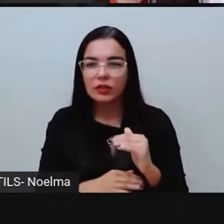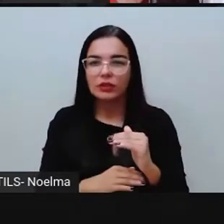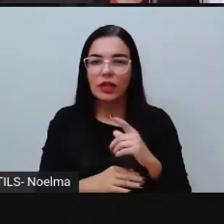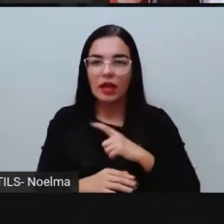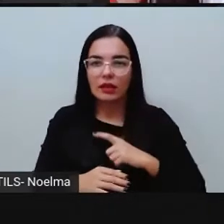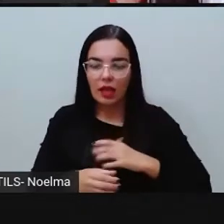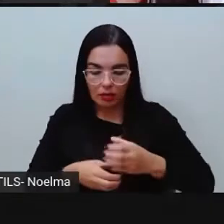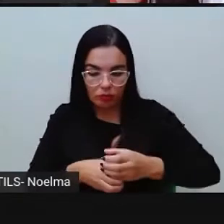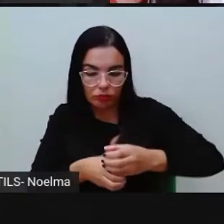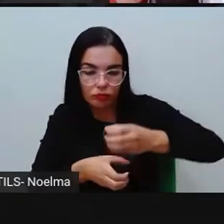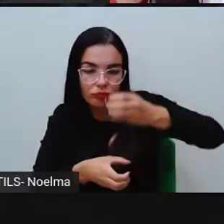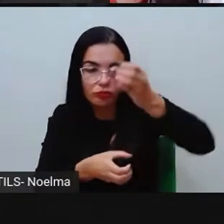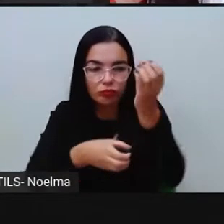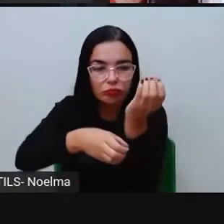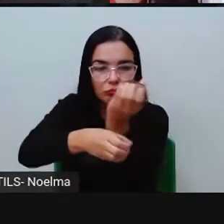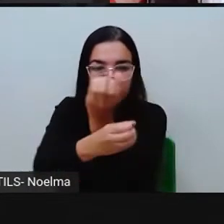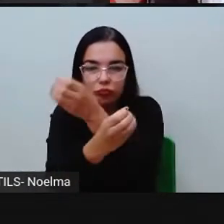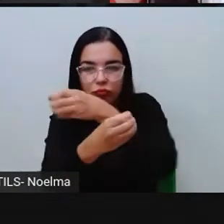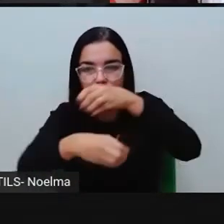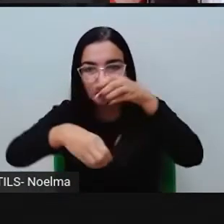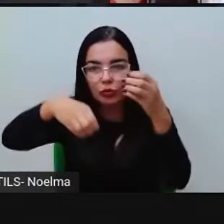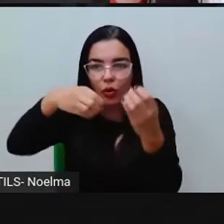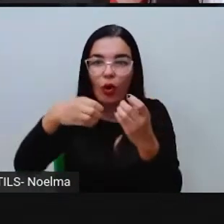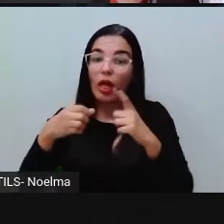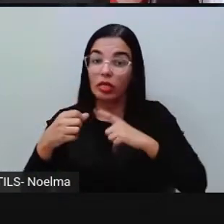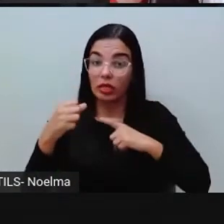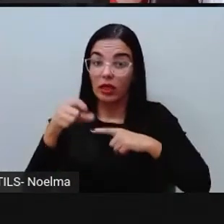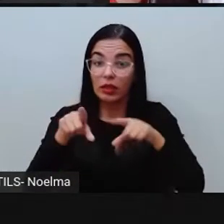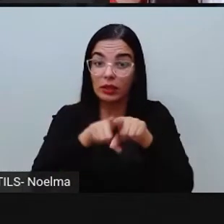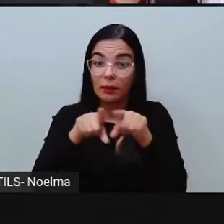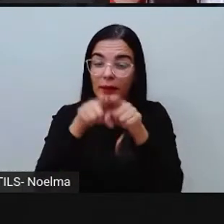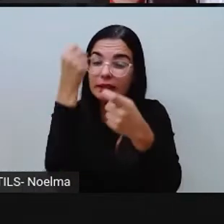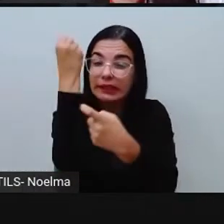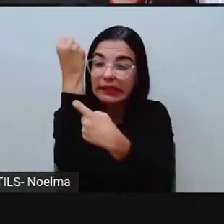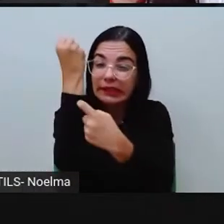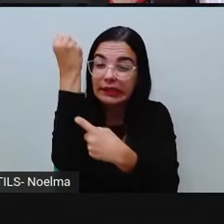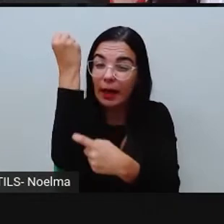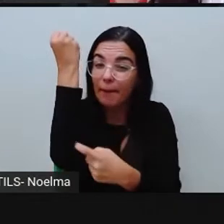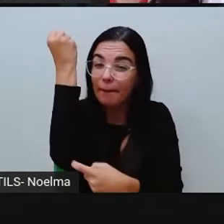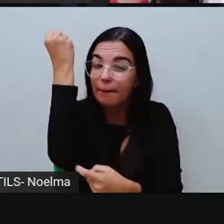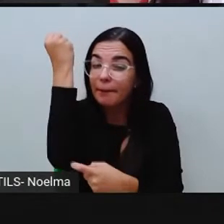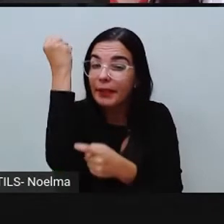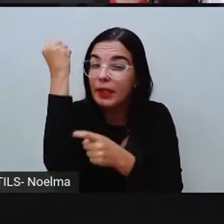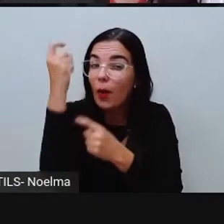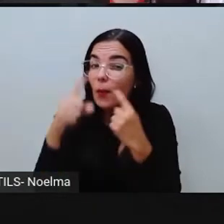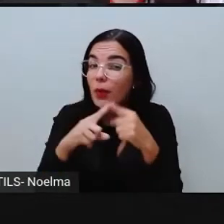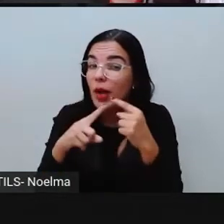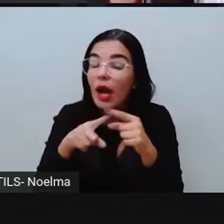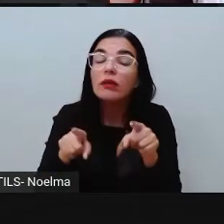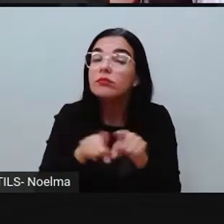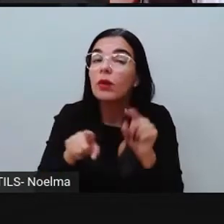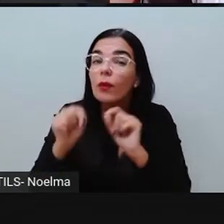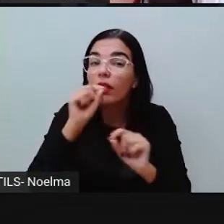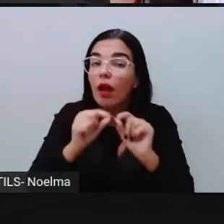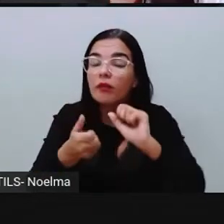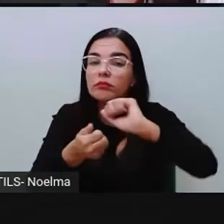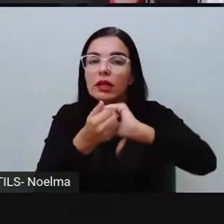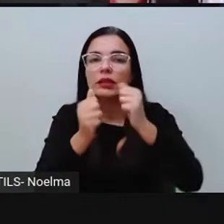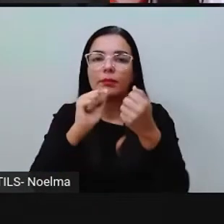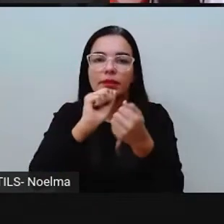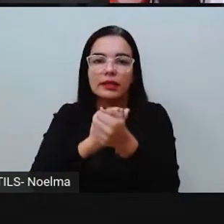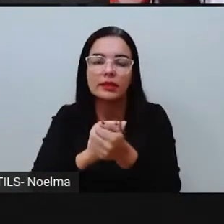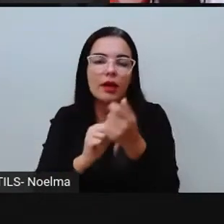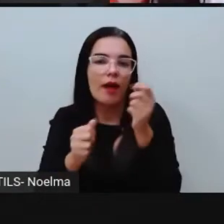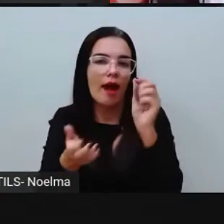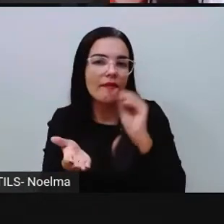tortuosos, né? E que apresentam espinhos, justamente porque esses espinhos são formas de adaptação à seca.